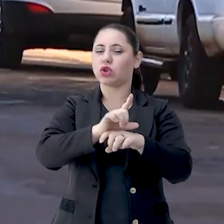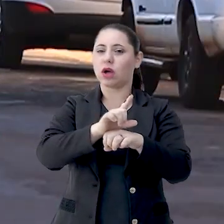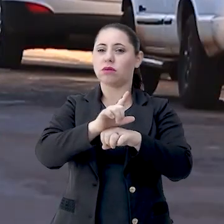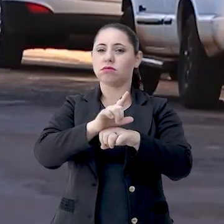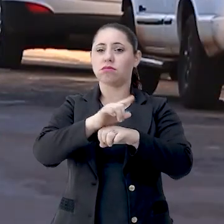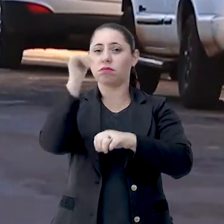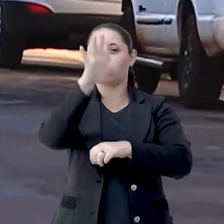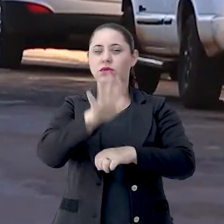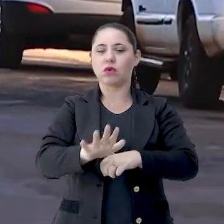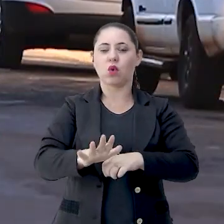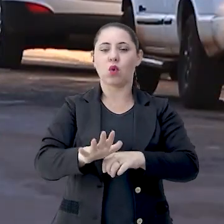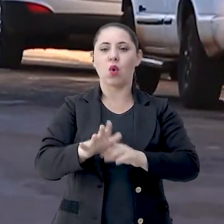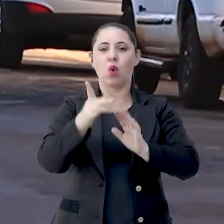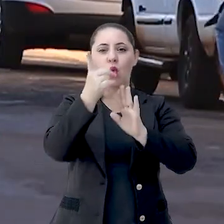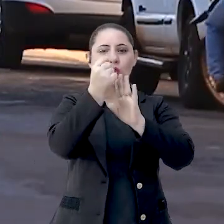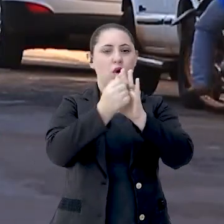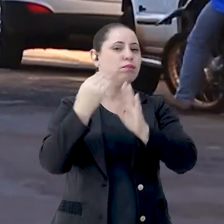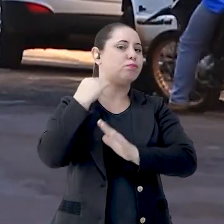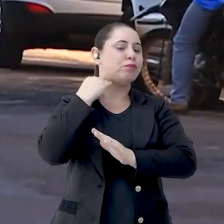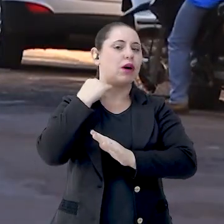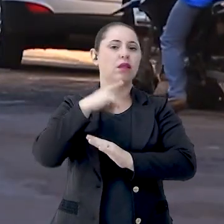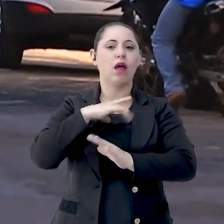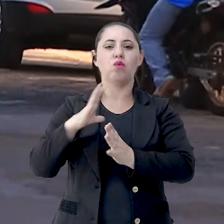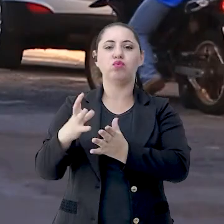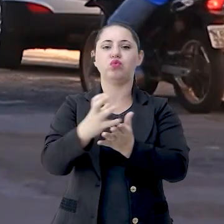per capita foi de R$